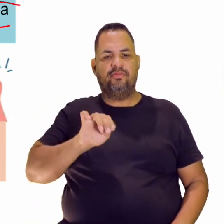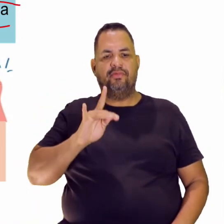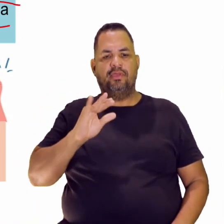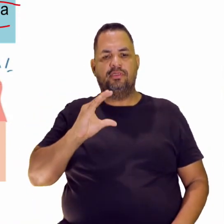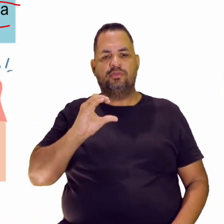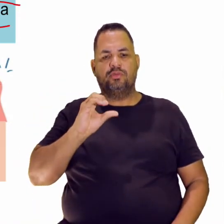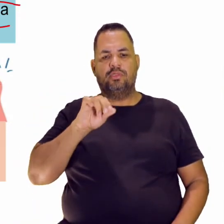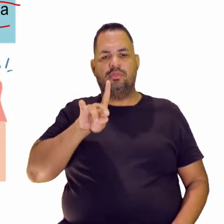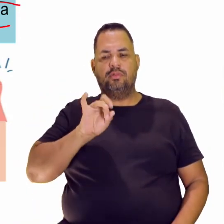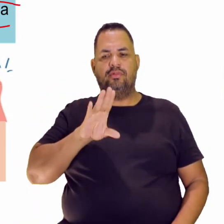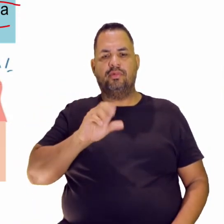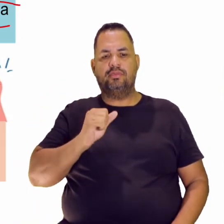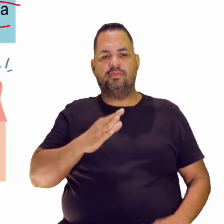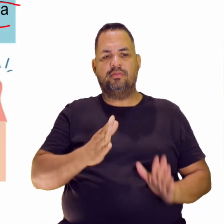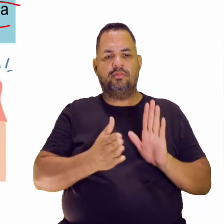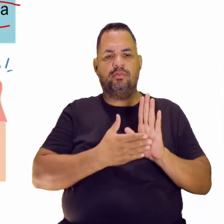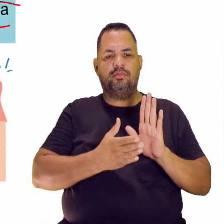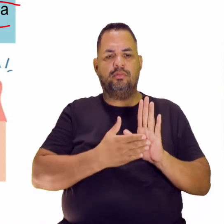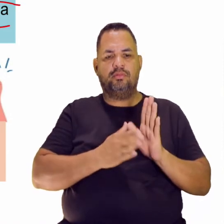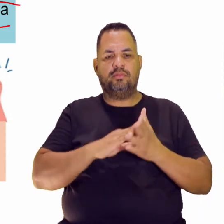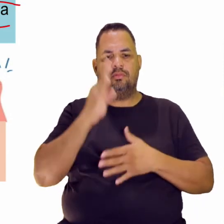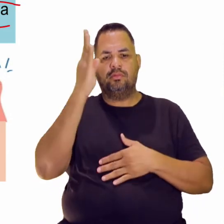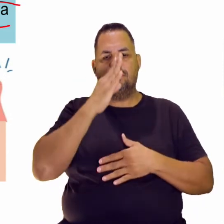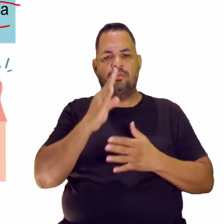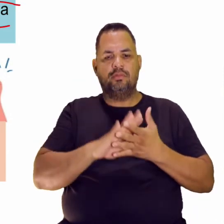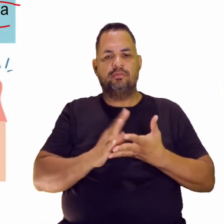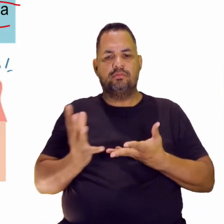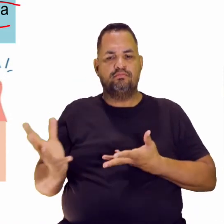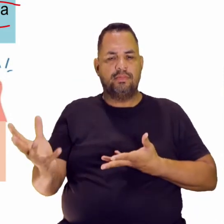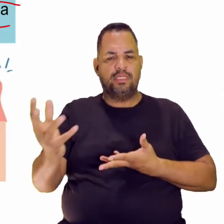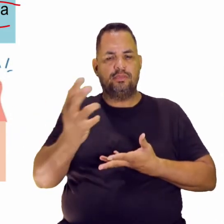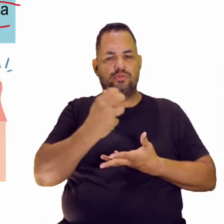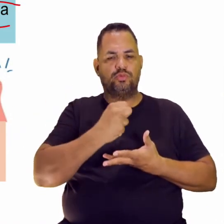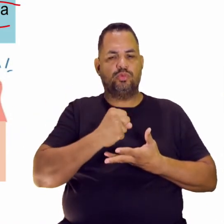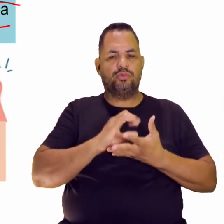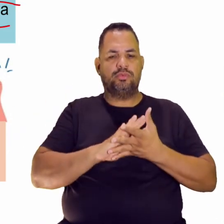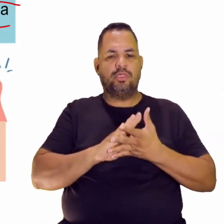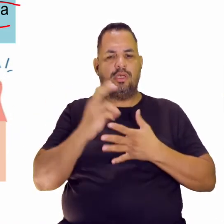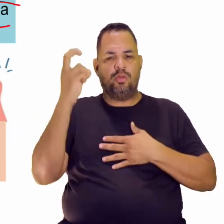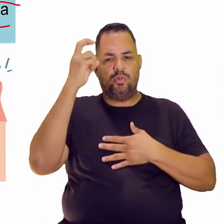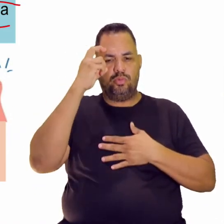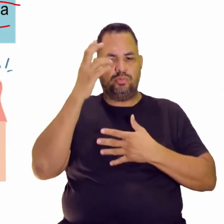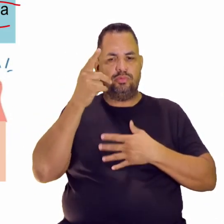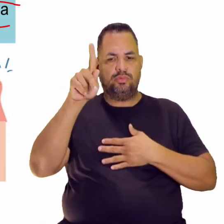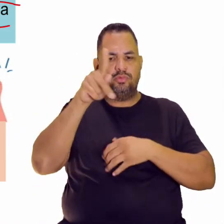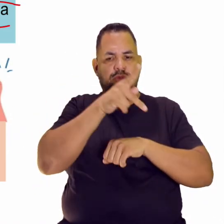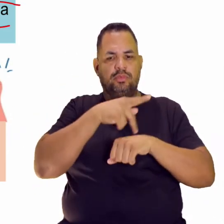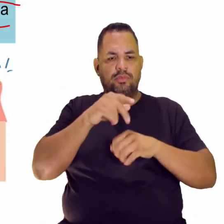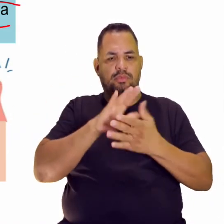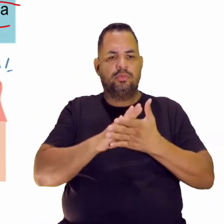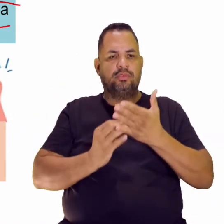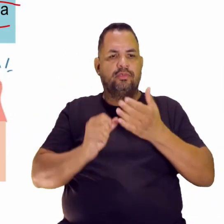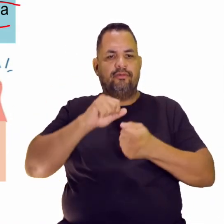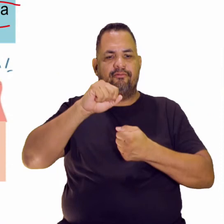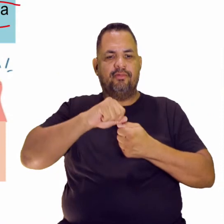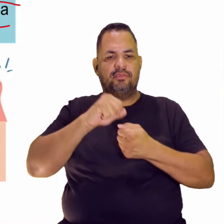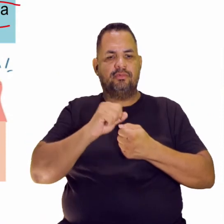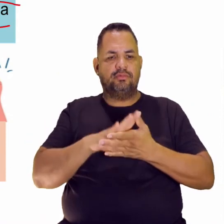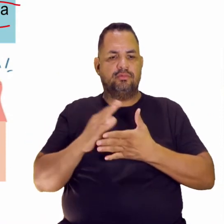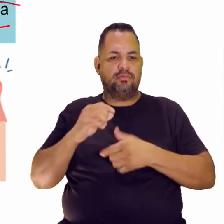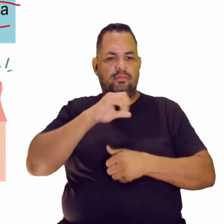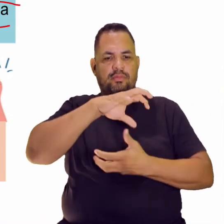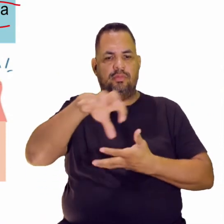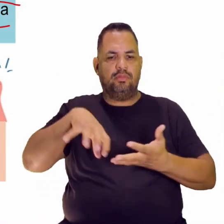que propõe que o Brasil, como a gente já falou, devore a cultura estrangeira e crie uma cultura